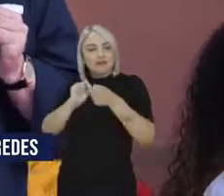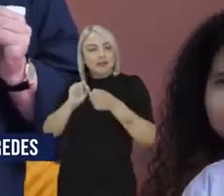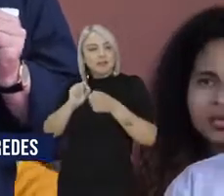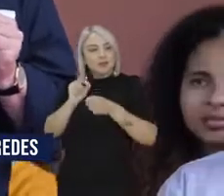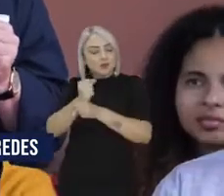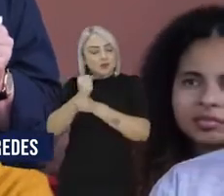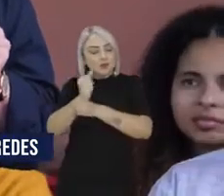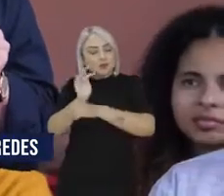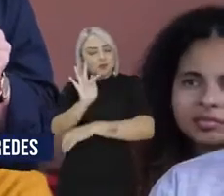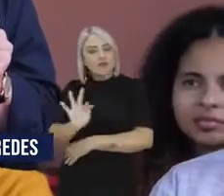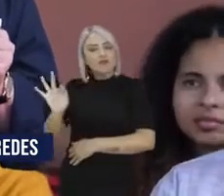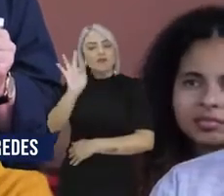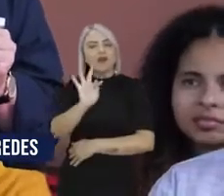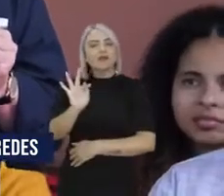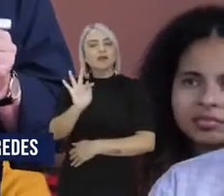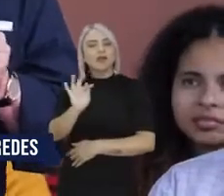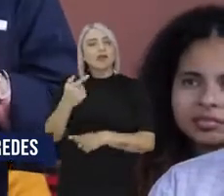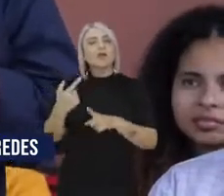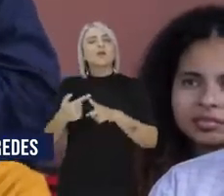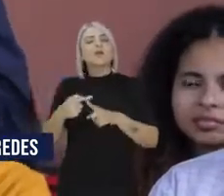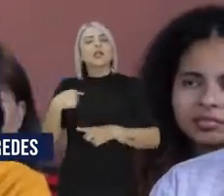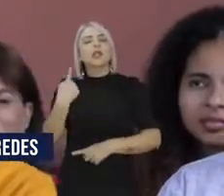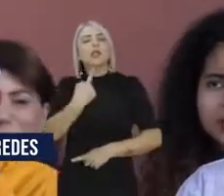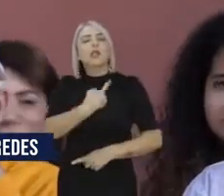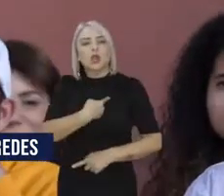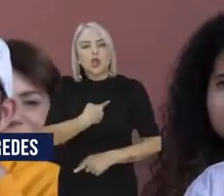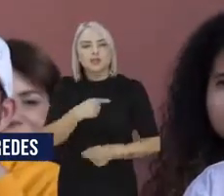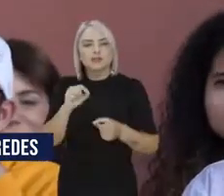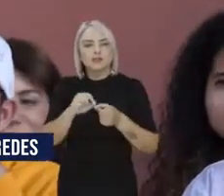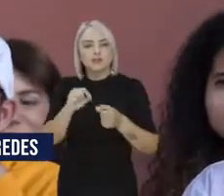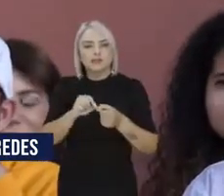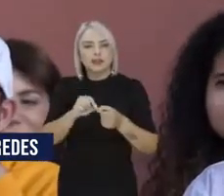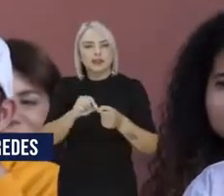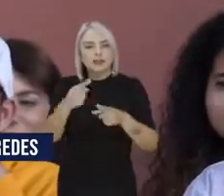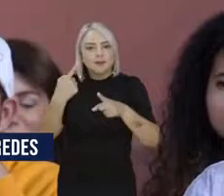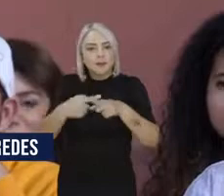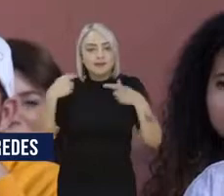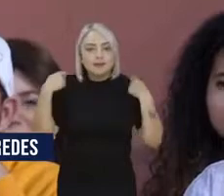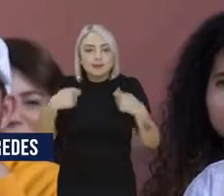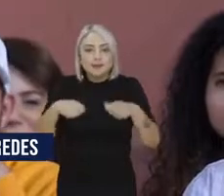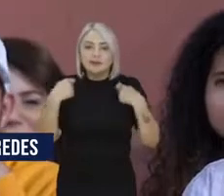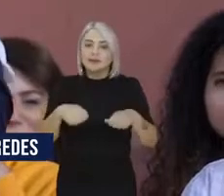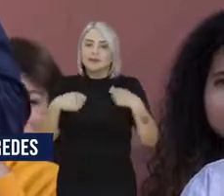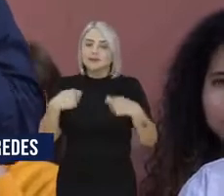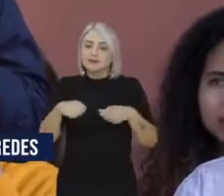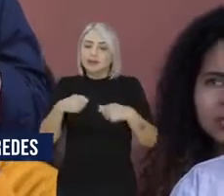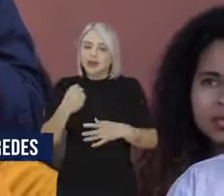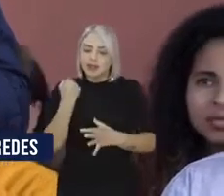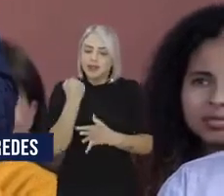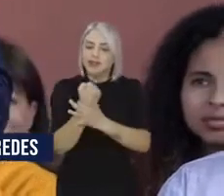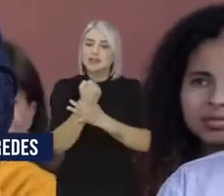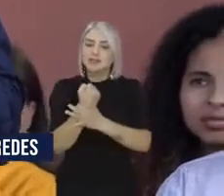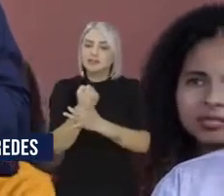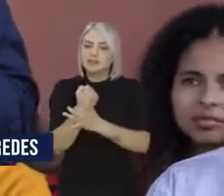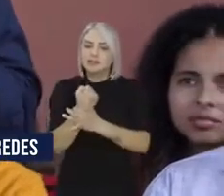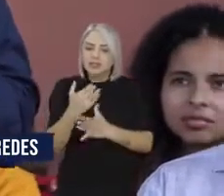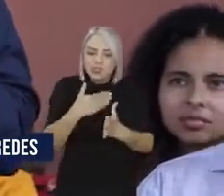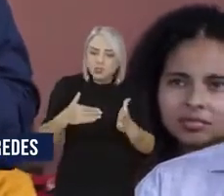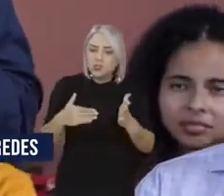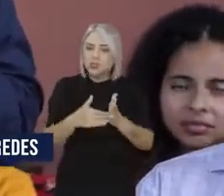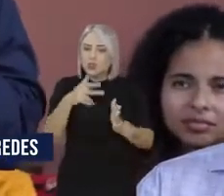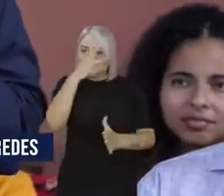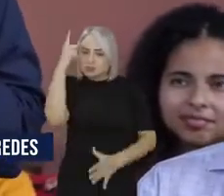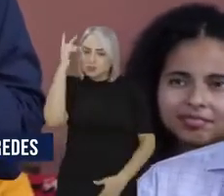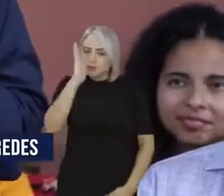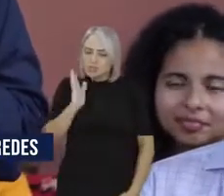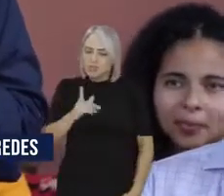que nós fizemos isso? Porque era necessário a gente garantir que todos os brasileiros tivessem o direito de fazer